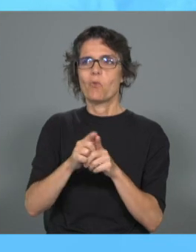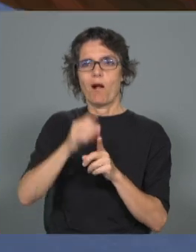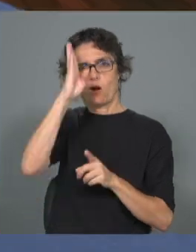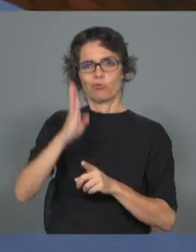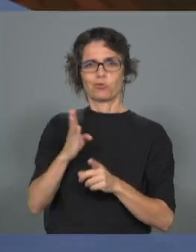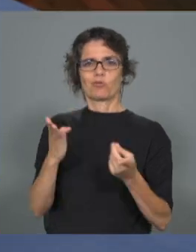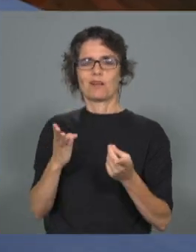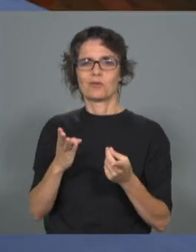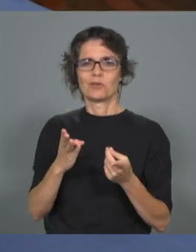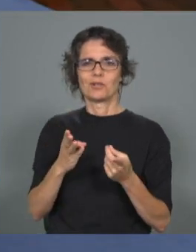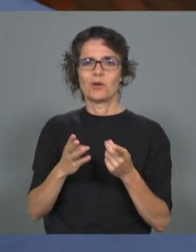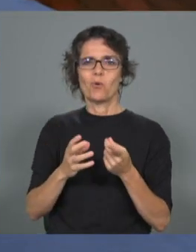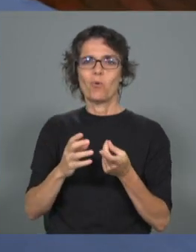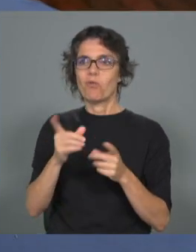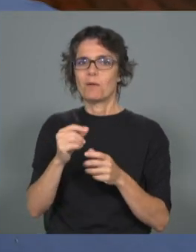esta disciplina